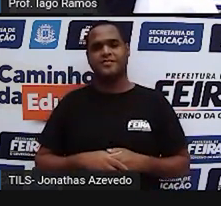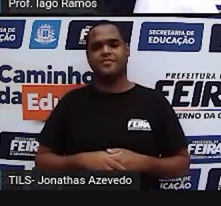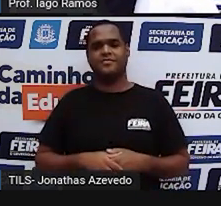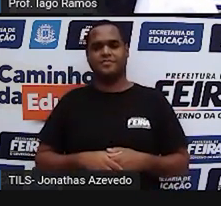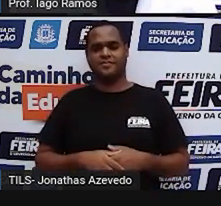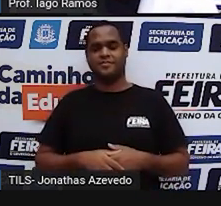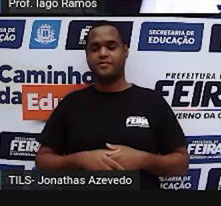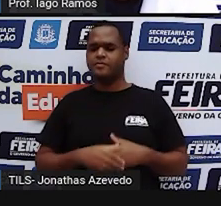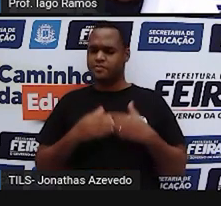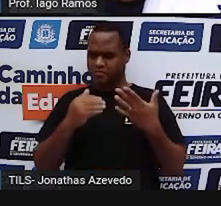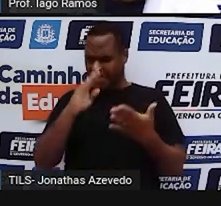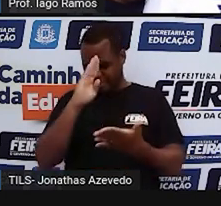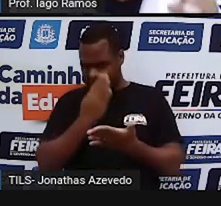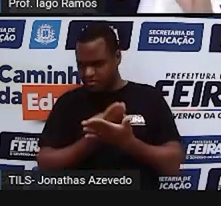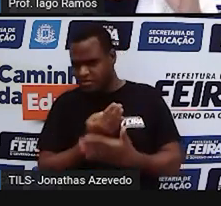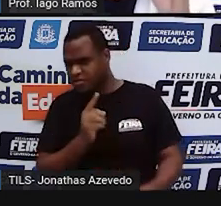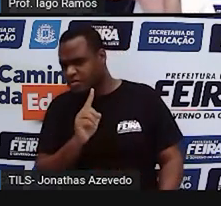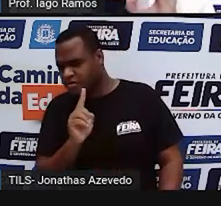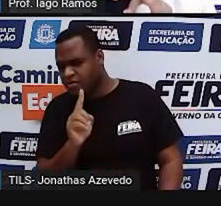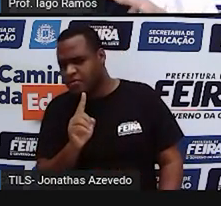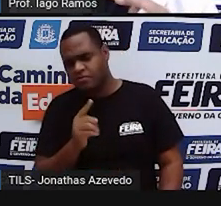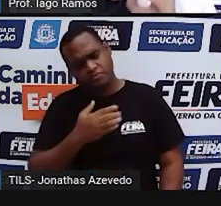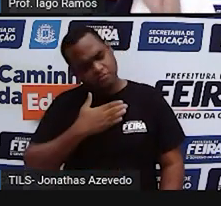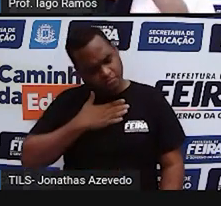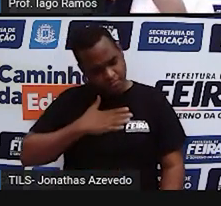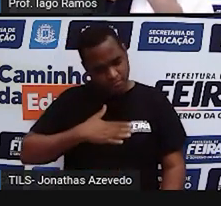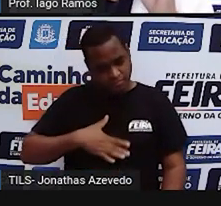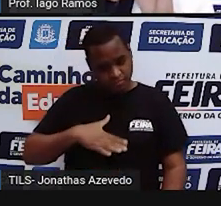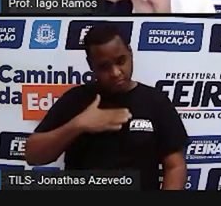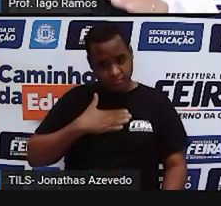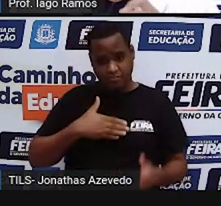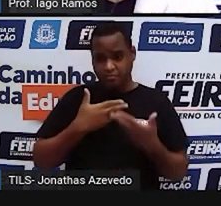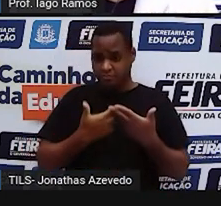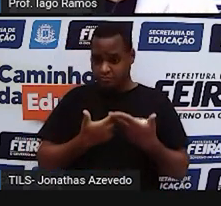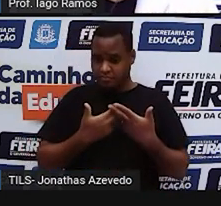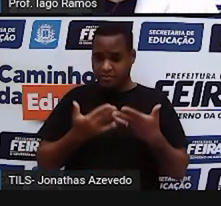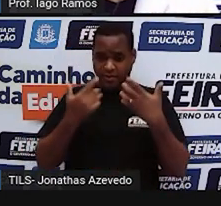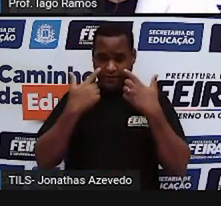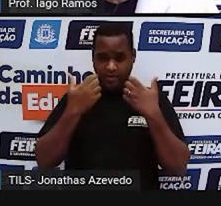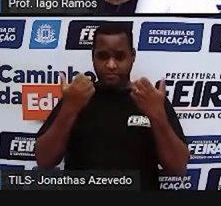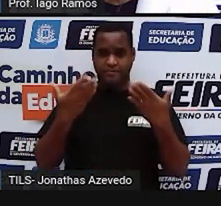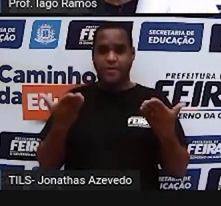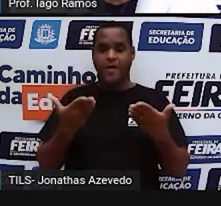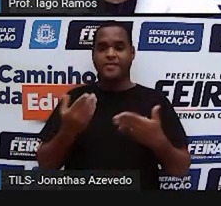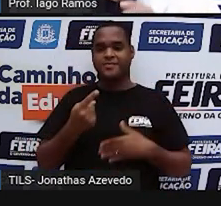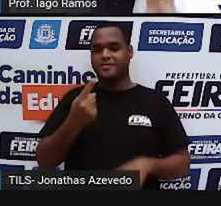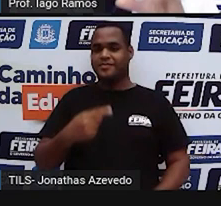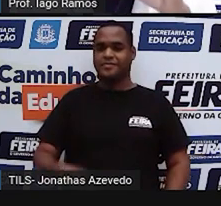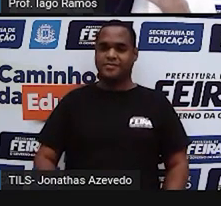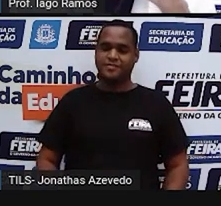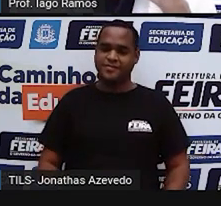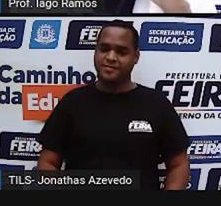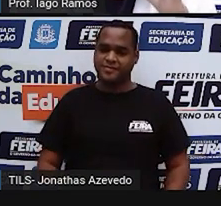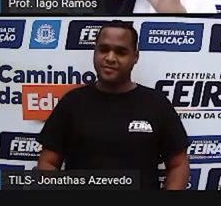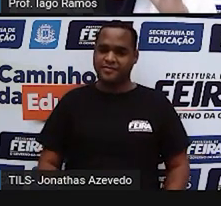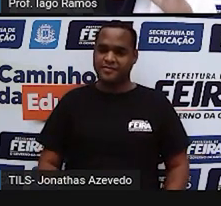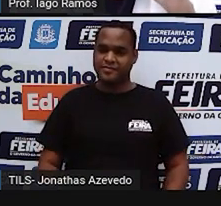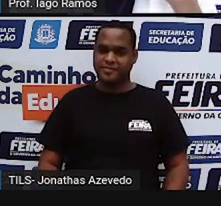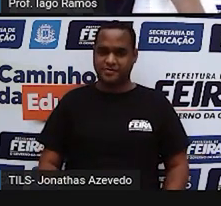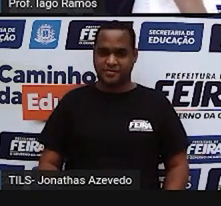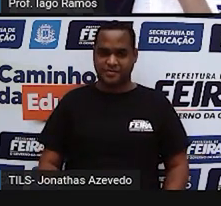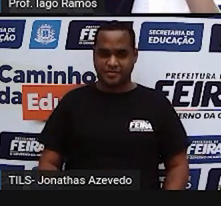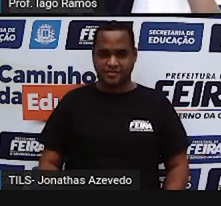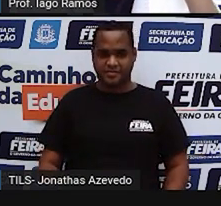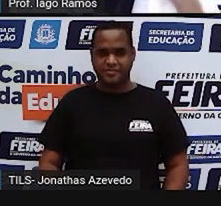não tá acreditando Calma que a gente vai ver agora né só que assim